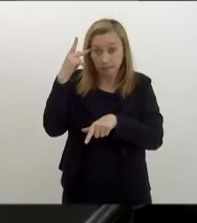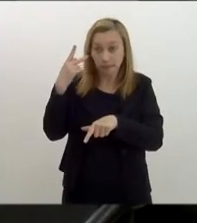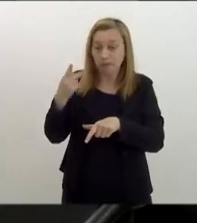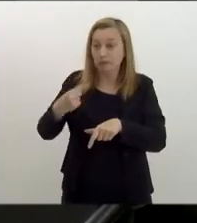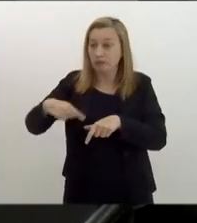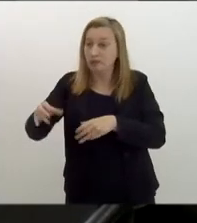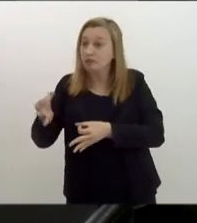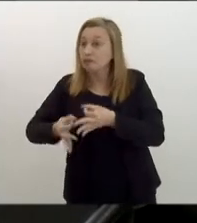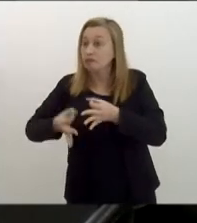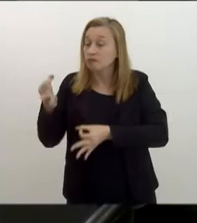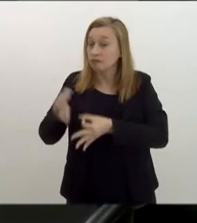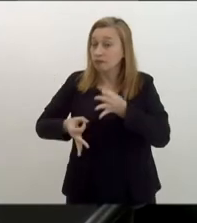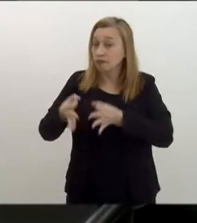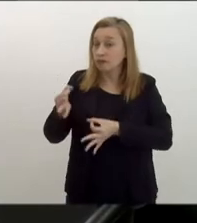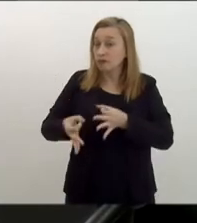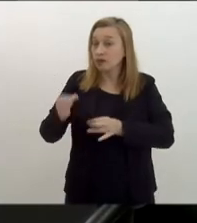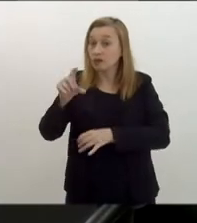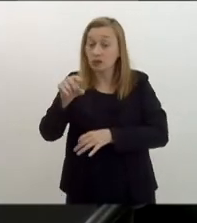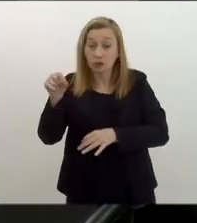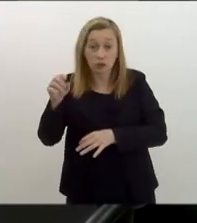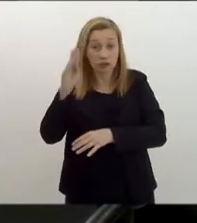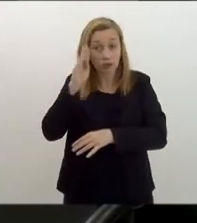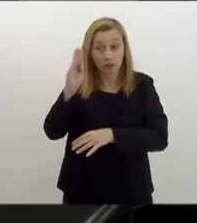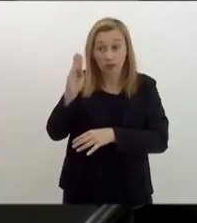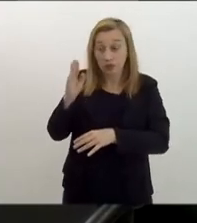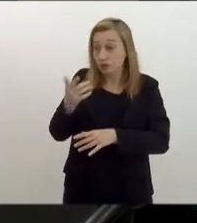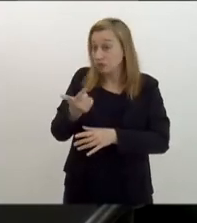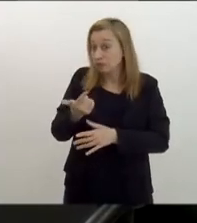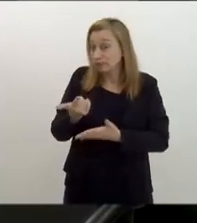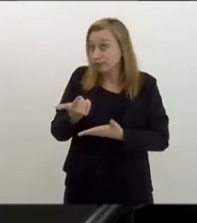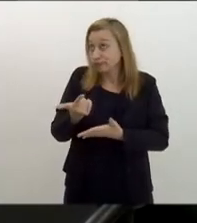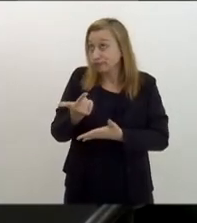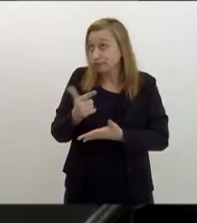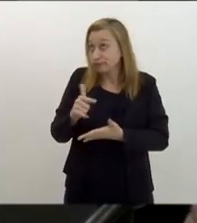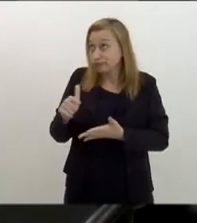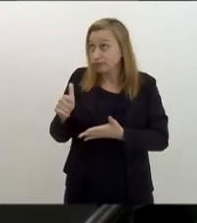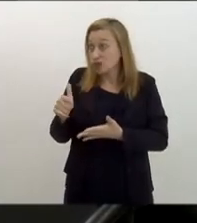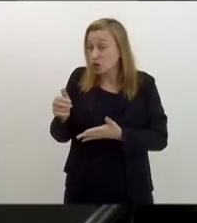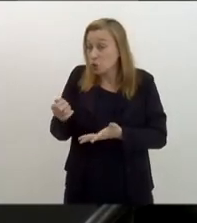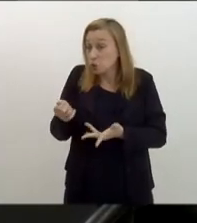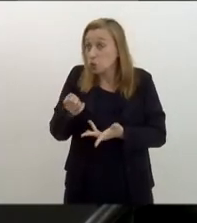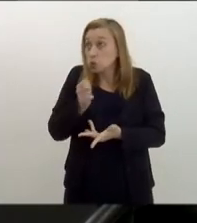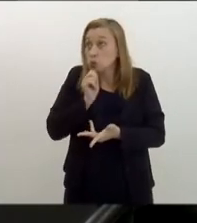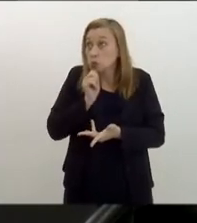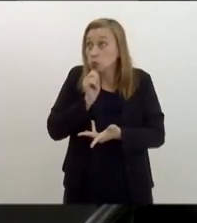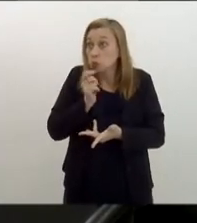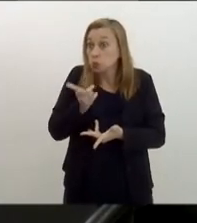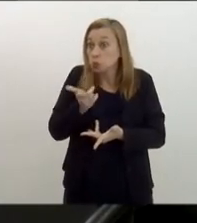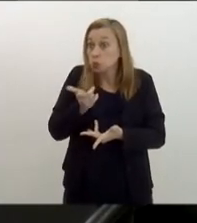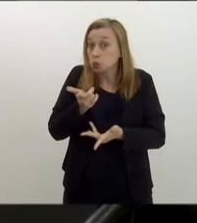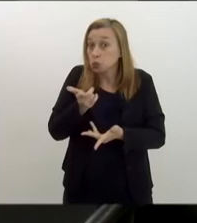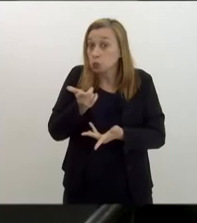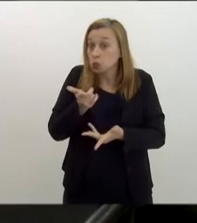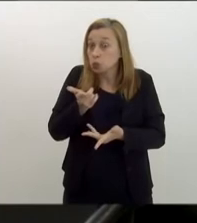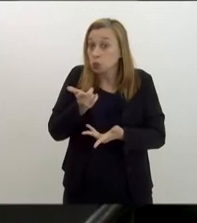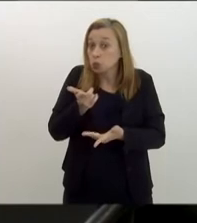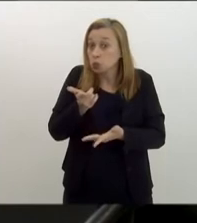são decisões fundamentadas e que não hão-de não há nenhum tipo de